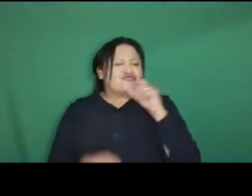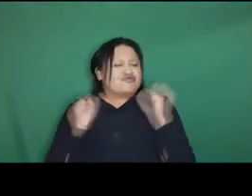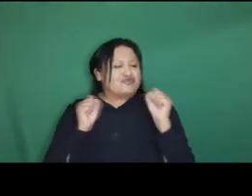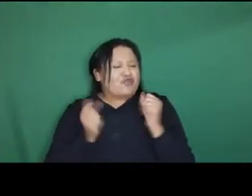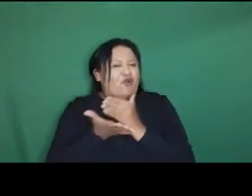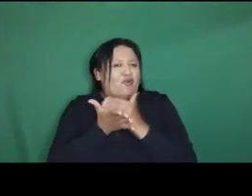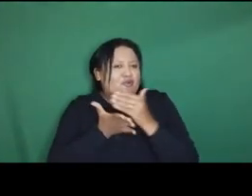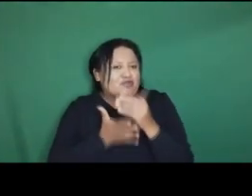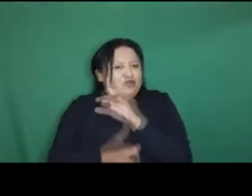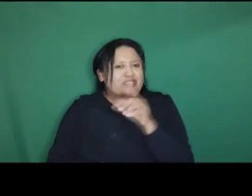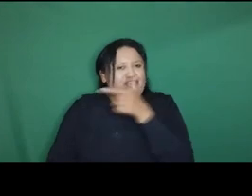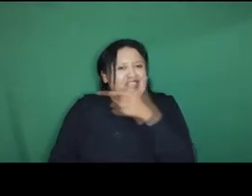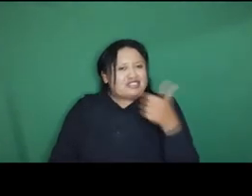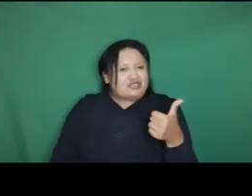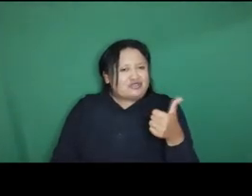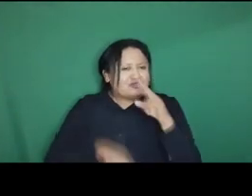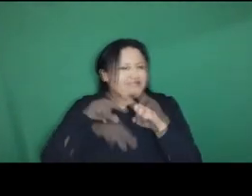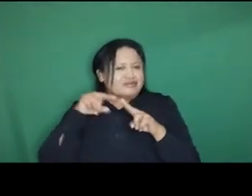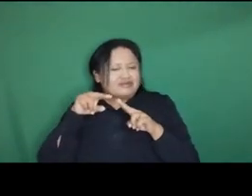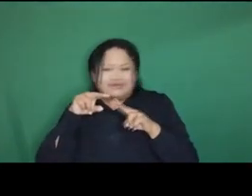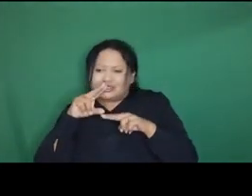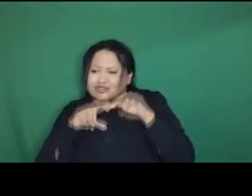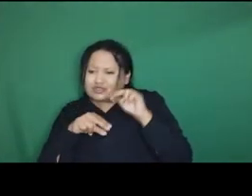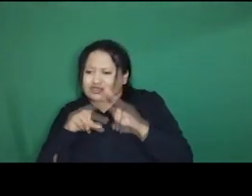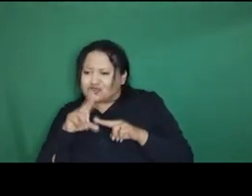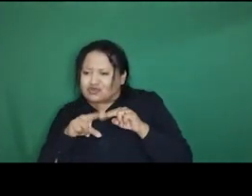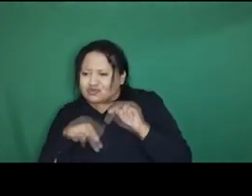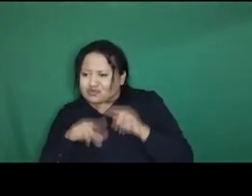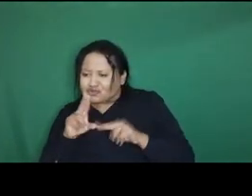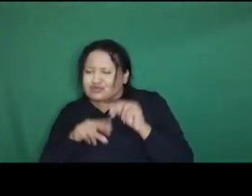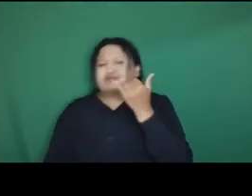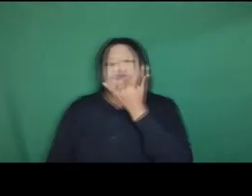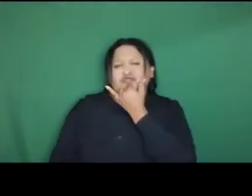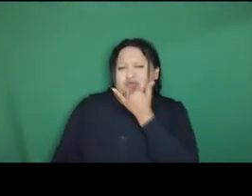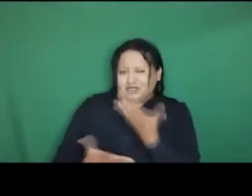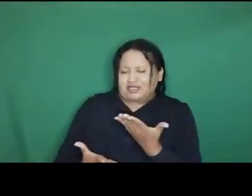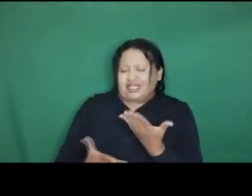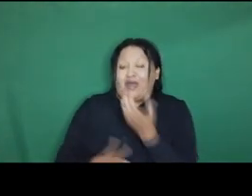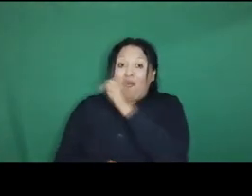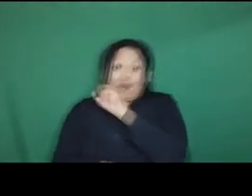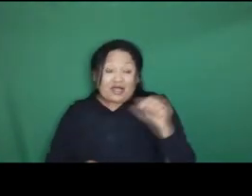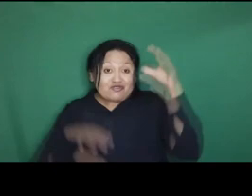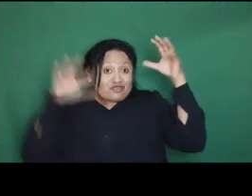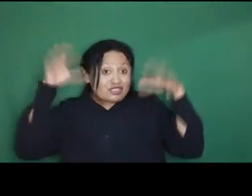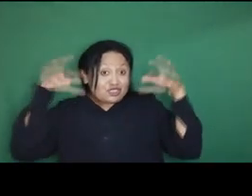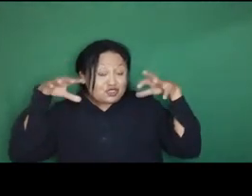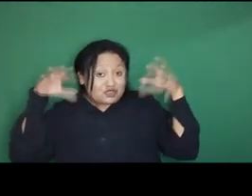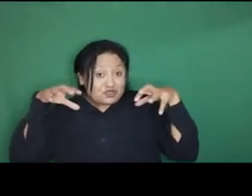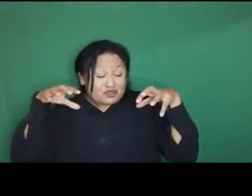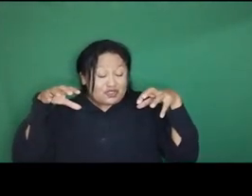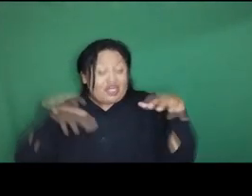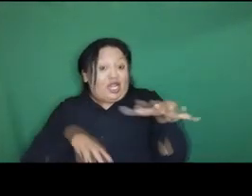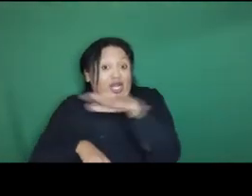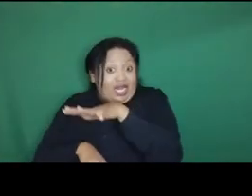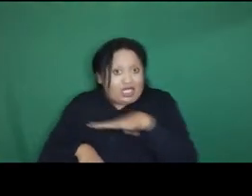21 de junho em 21 de Junho perdão é um período de do